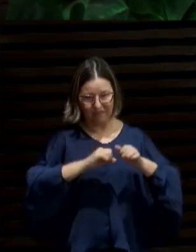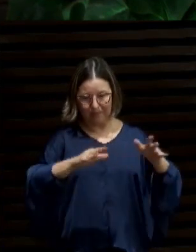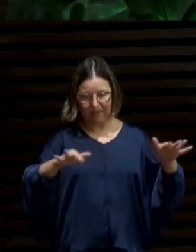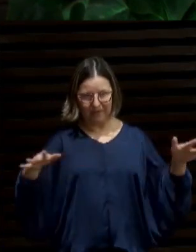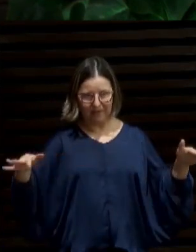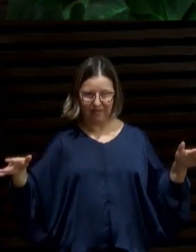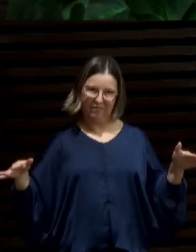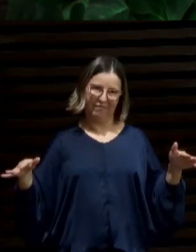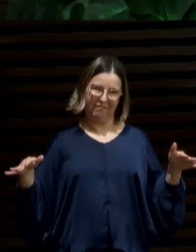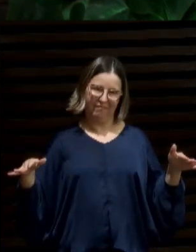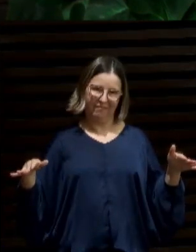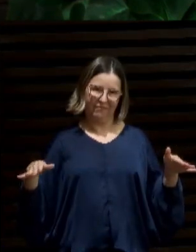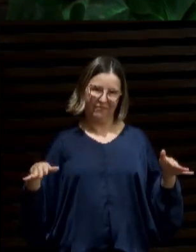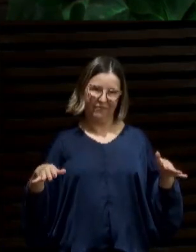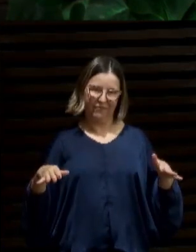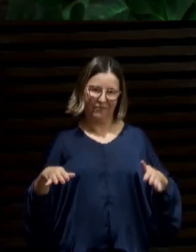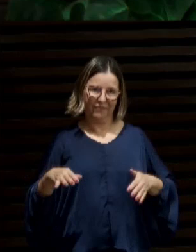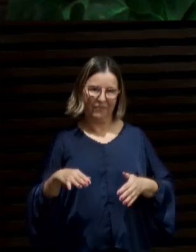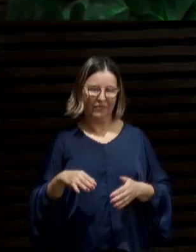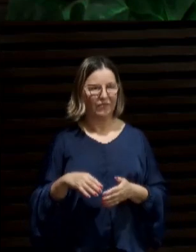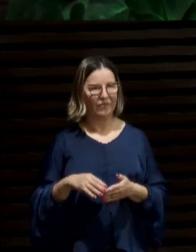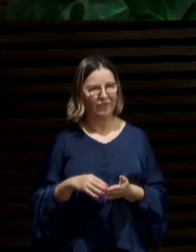espalhados e variantes